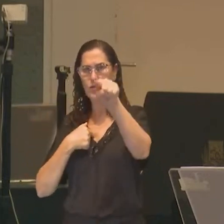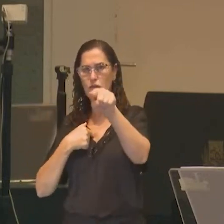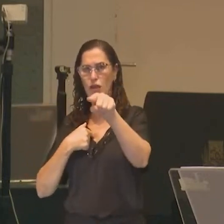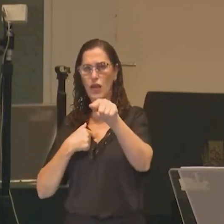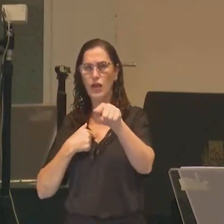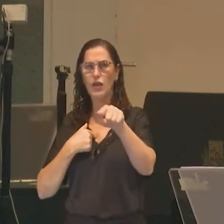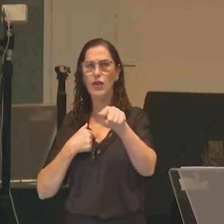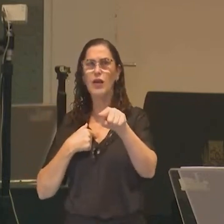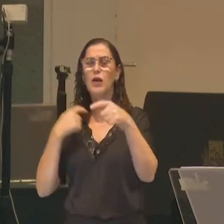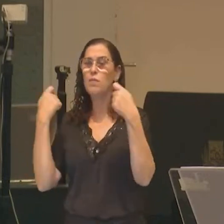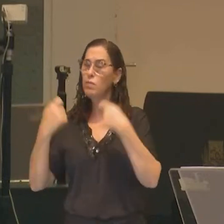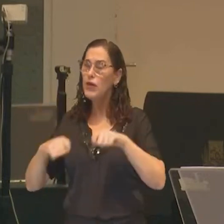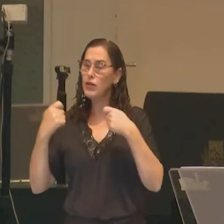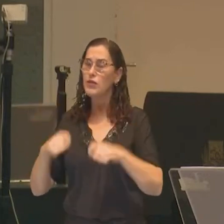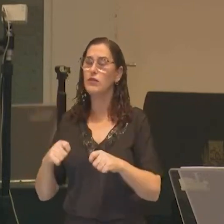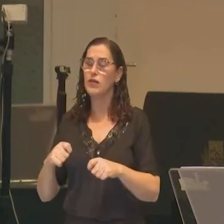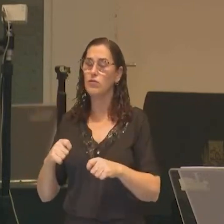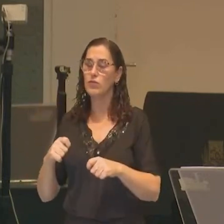sejamos